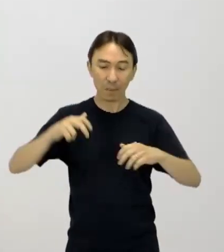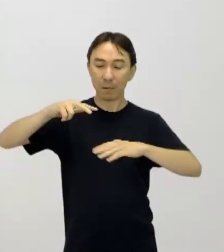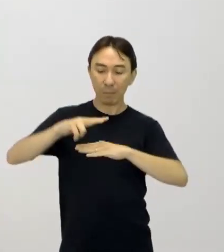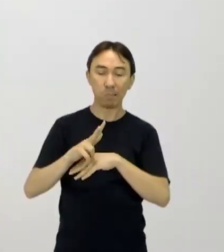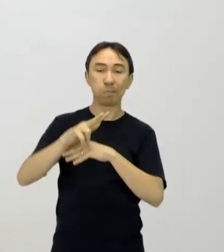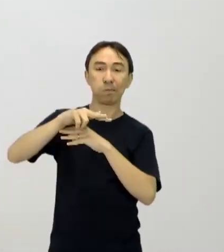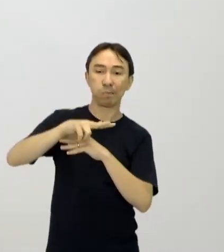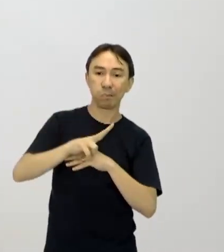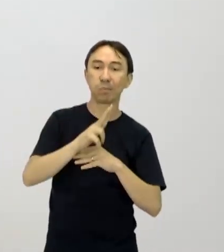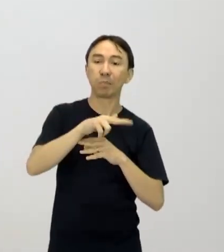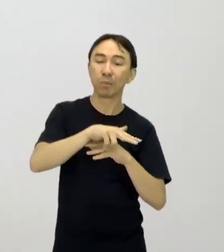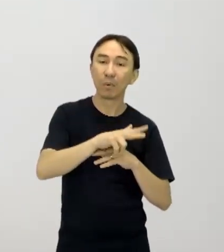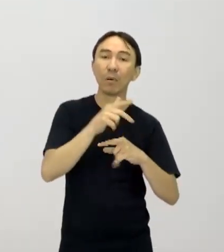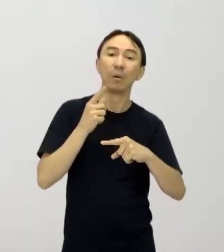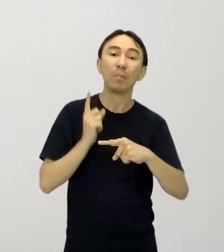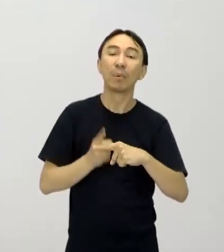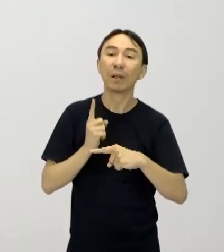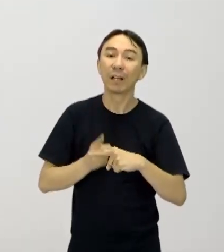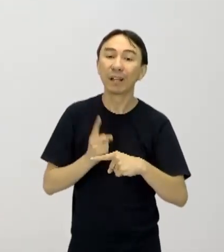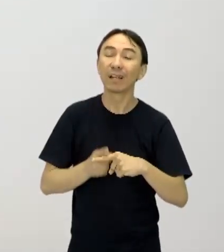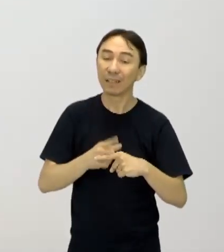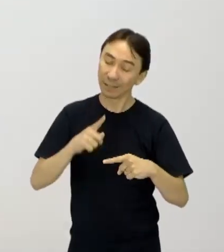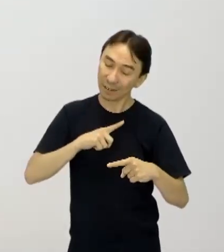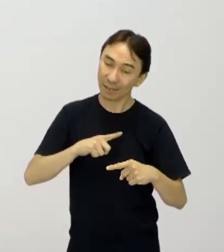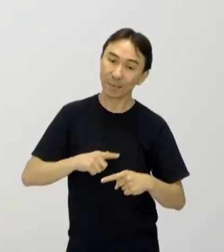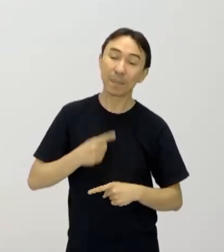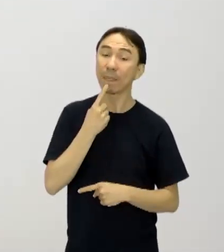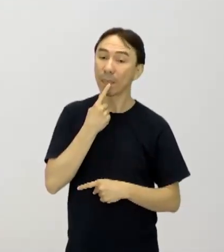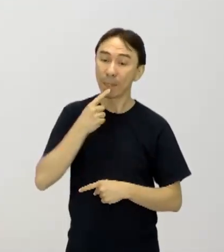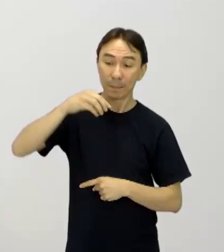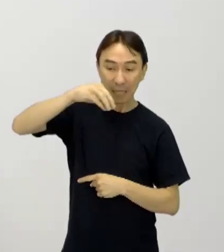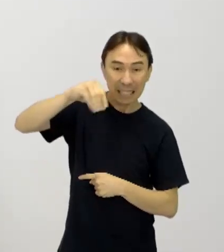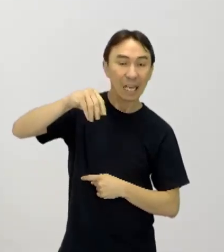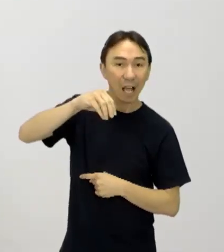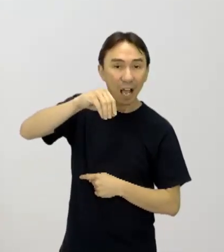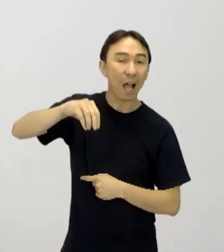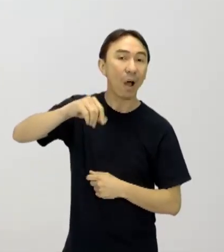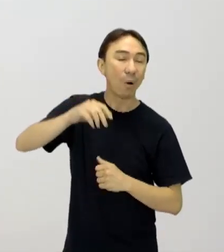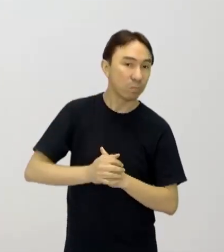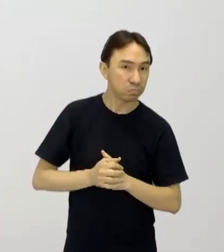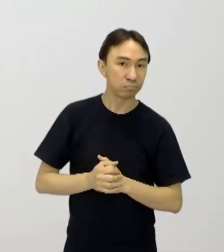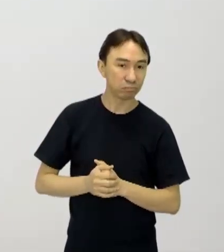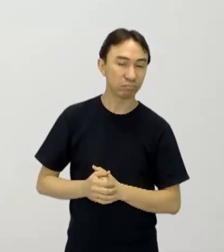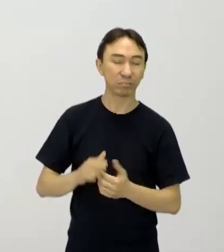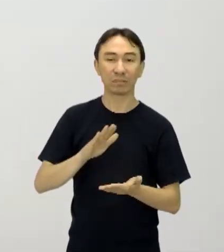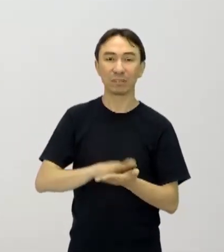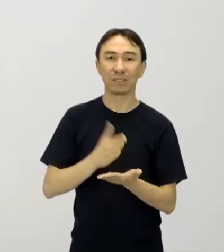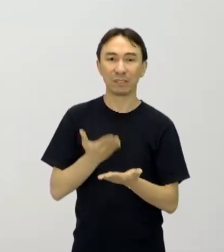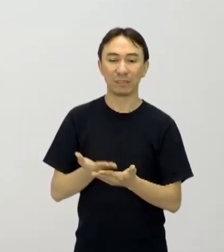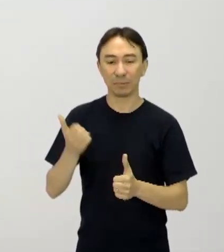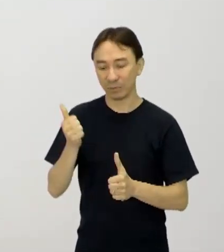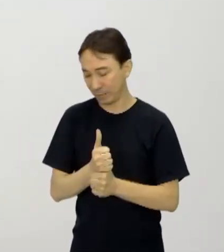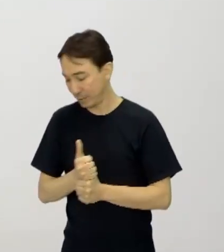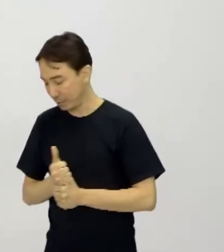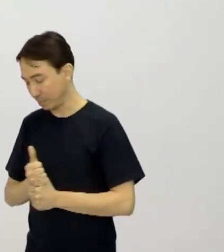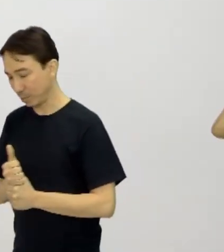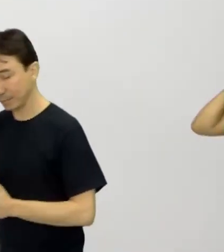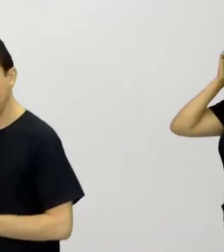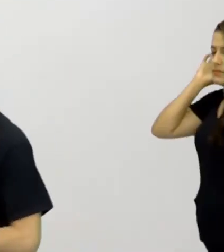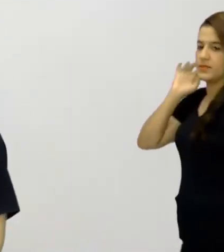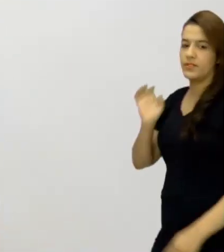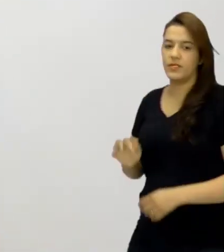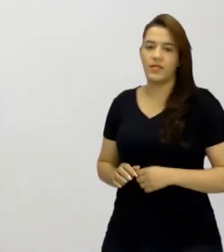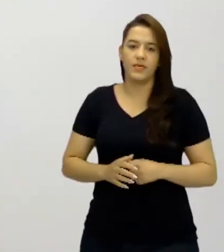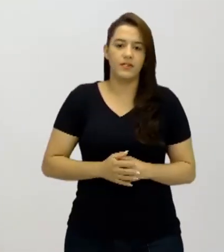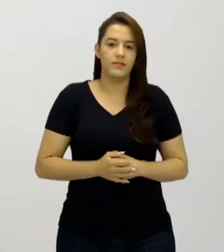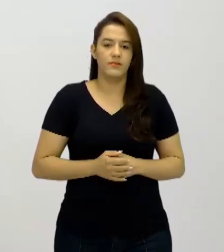que nas piscinas, né? Nos clubes e tal. Por conta da concentração de sal, altera a densidade. Bom, agora